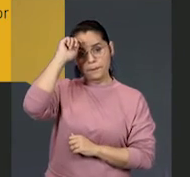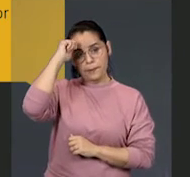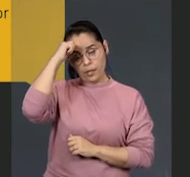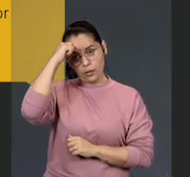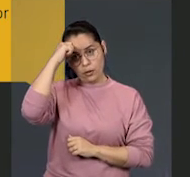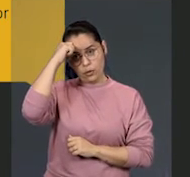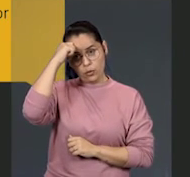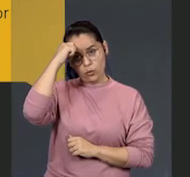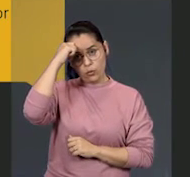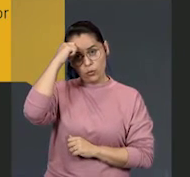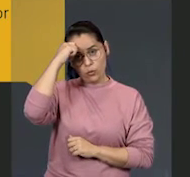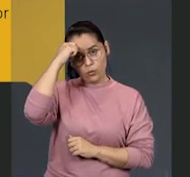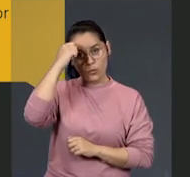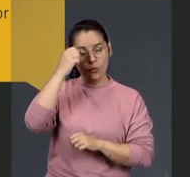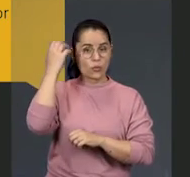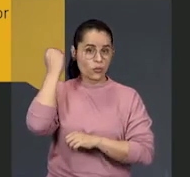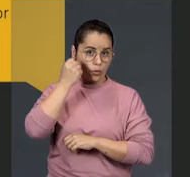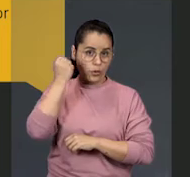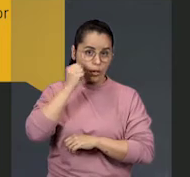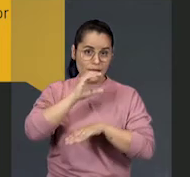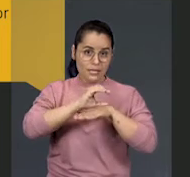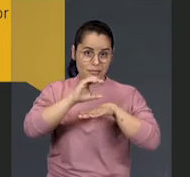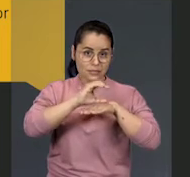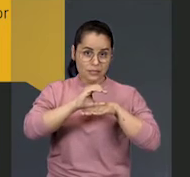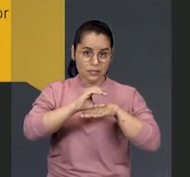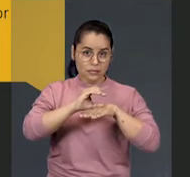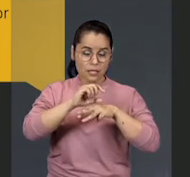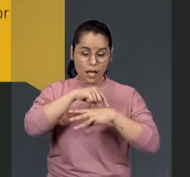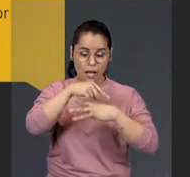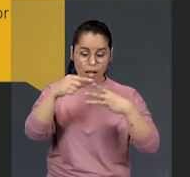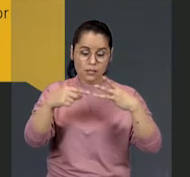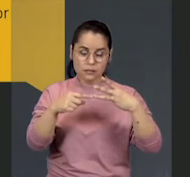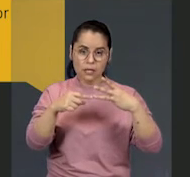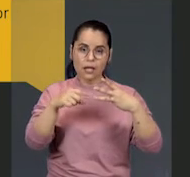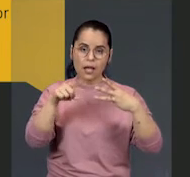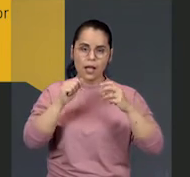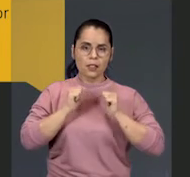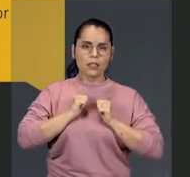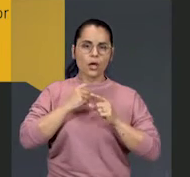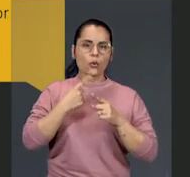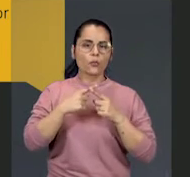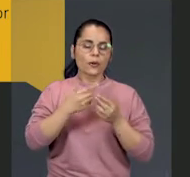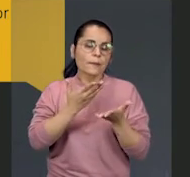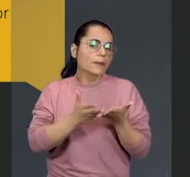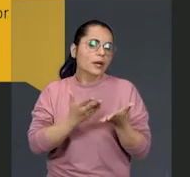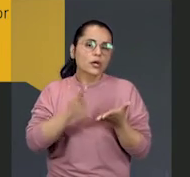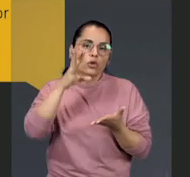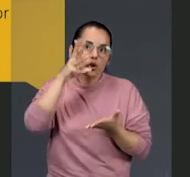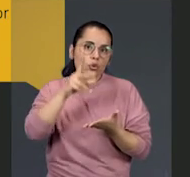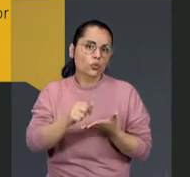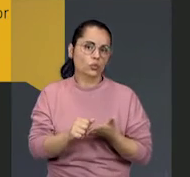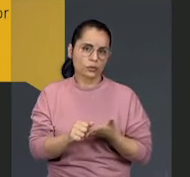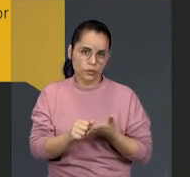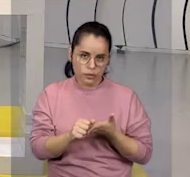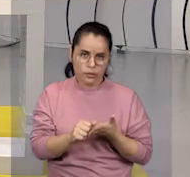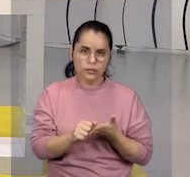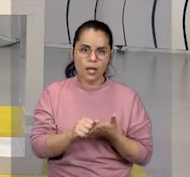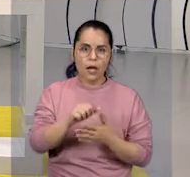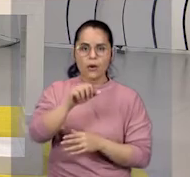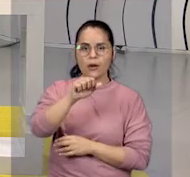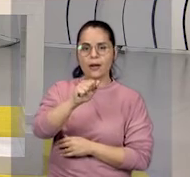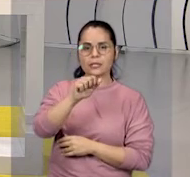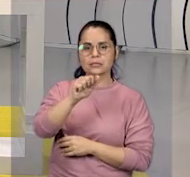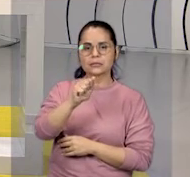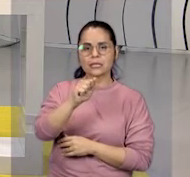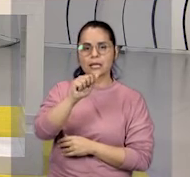o cinza, que são cores consideradas neutras porque perderam totalmente a saturação,